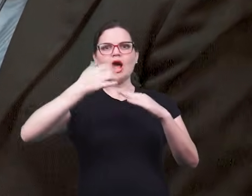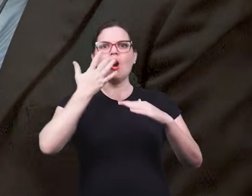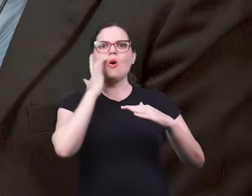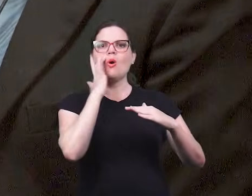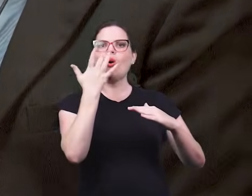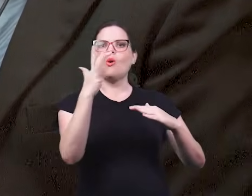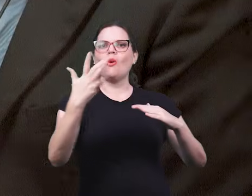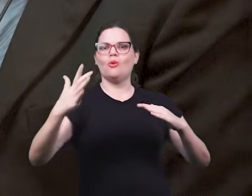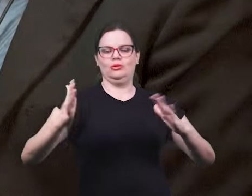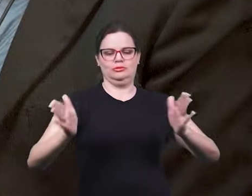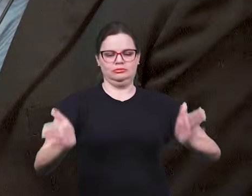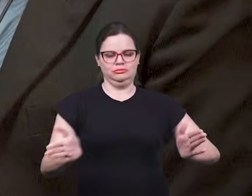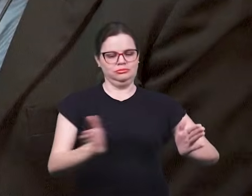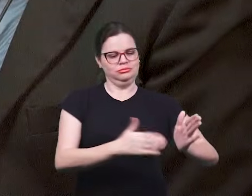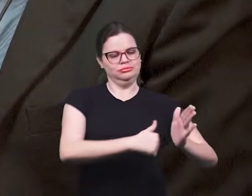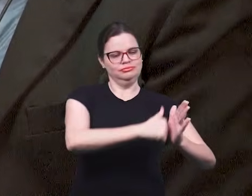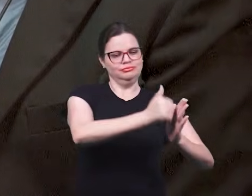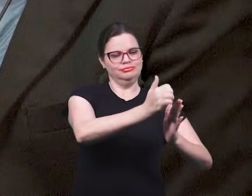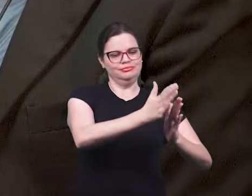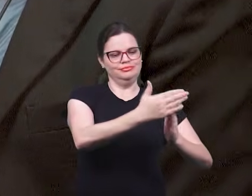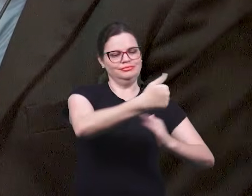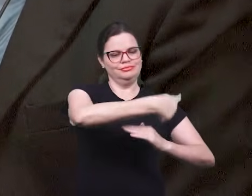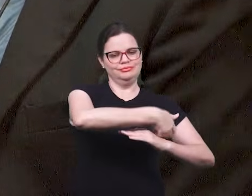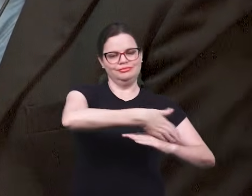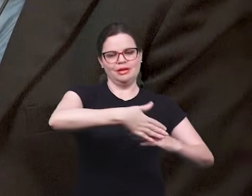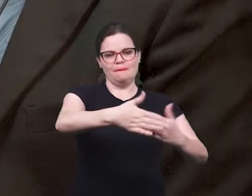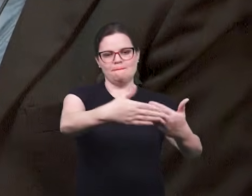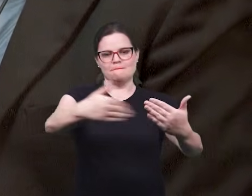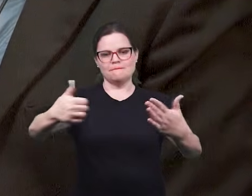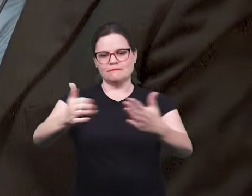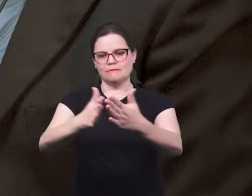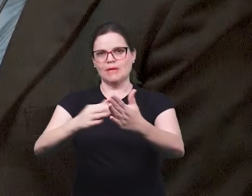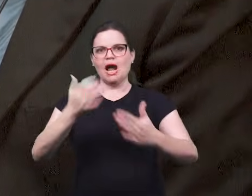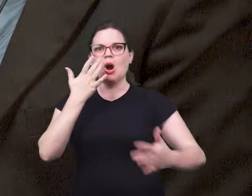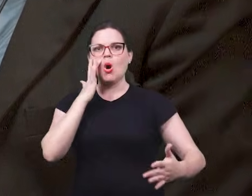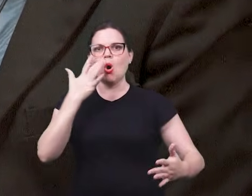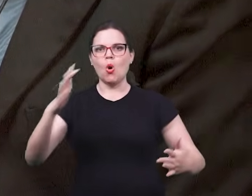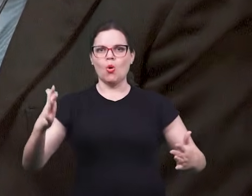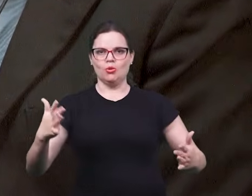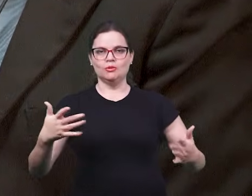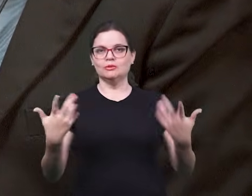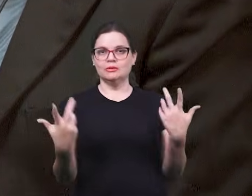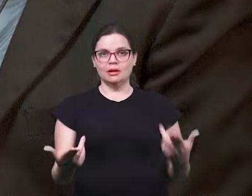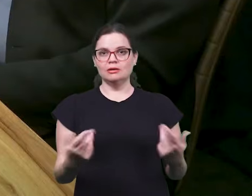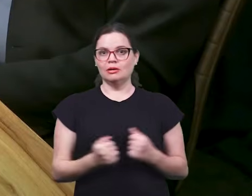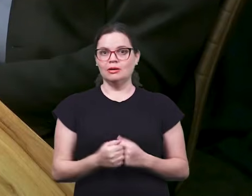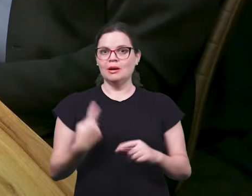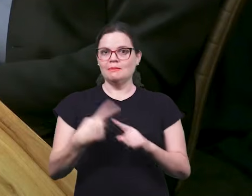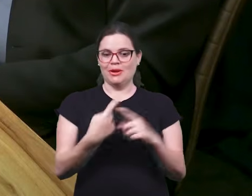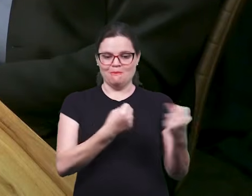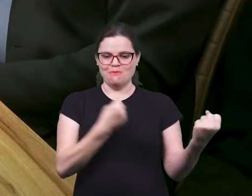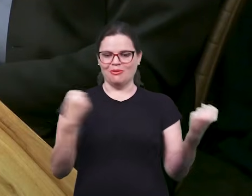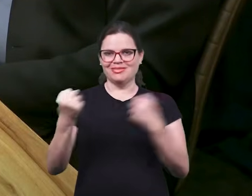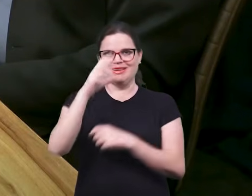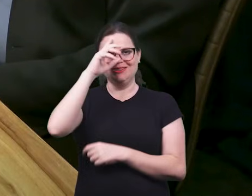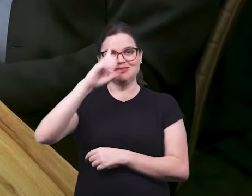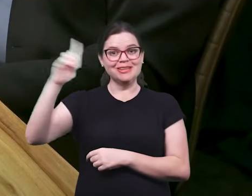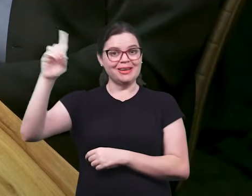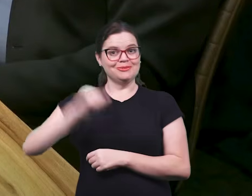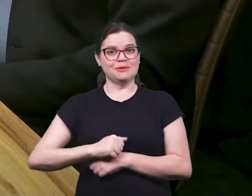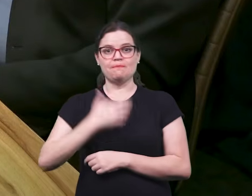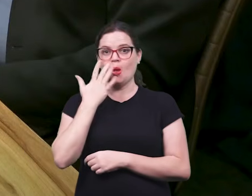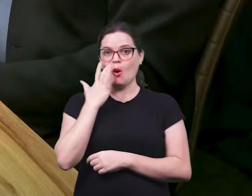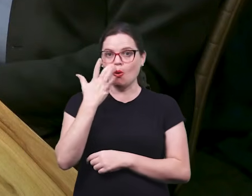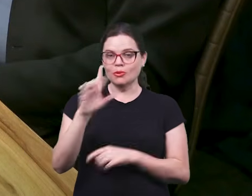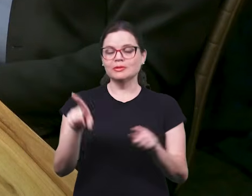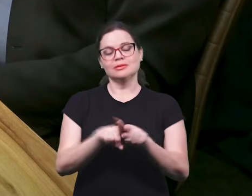de Deus que está sobre ele. E vimos a sua glória. E vimos a sua glória. É o unigênito. É o filho do carpinteiro. E isso tem uma